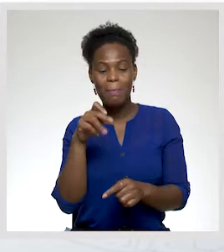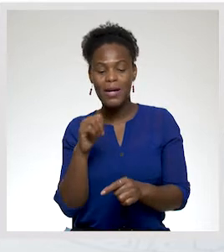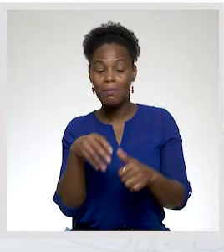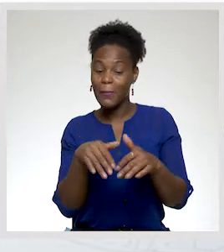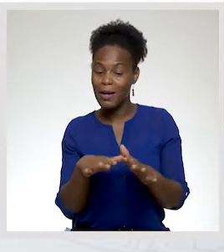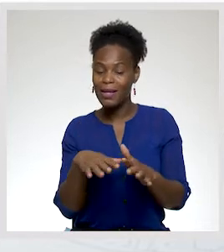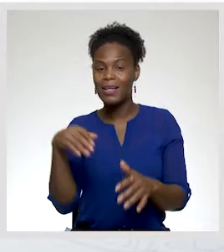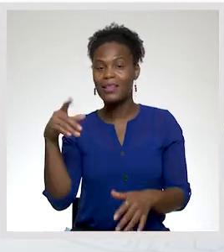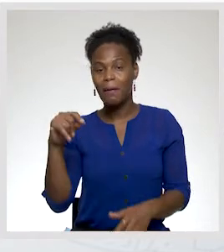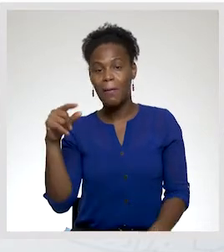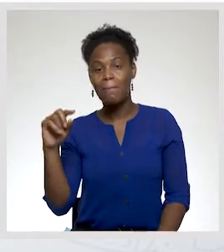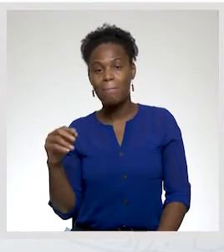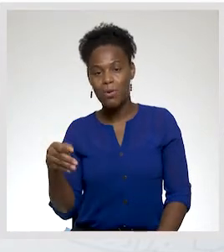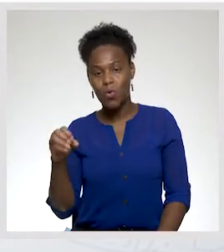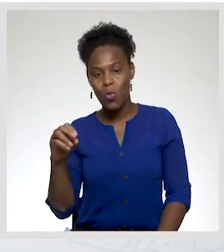por,